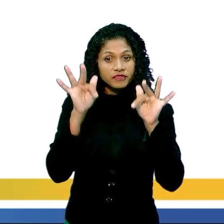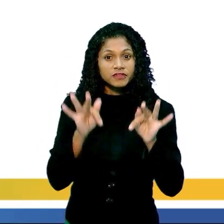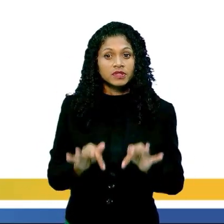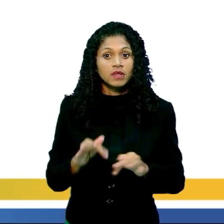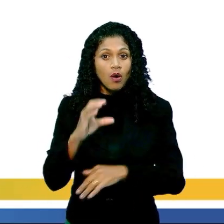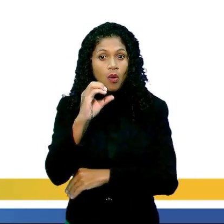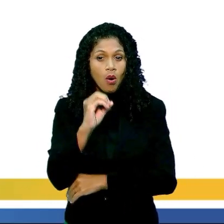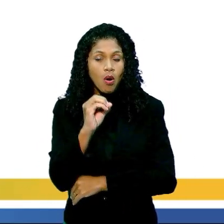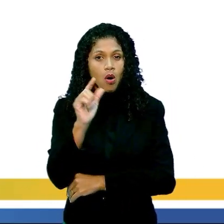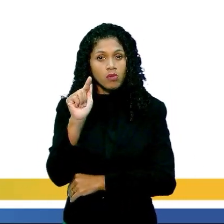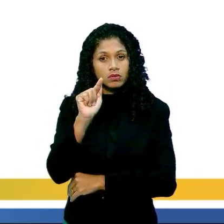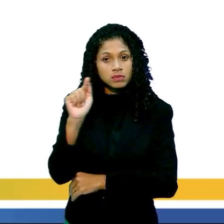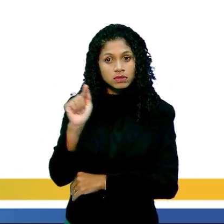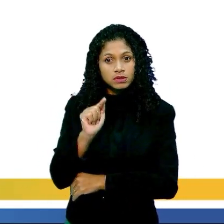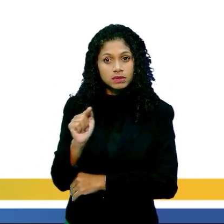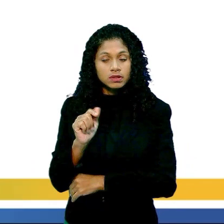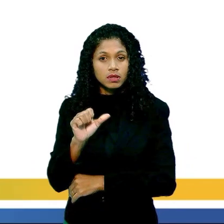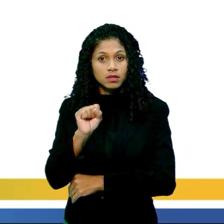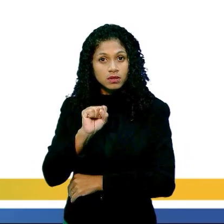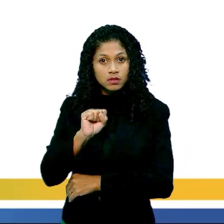O, Z,